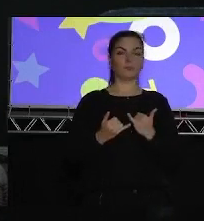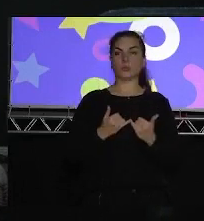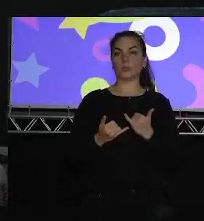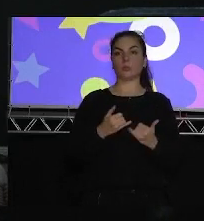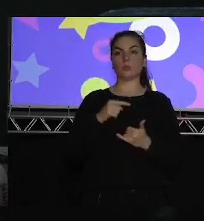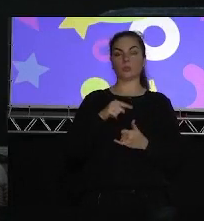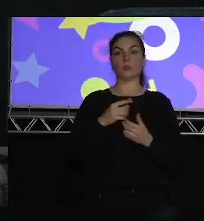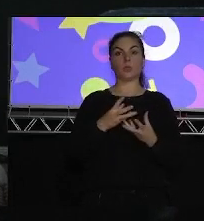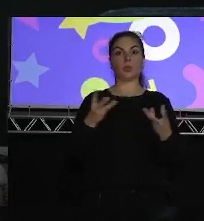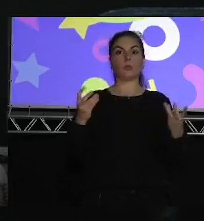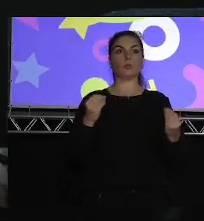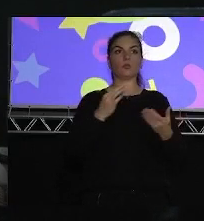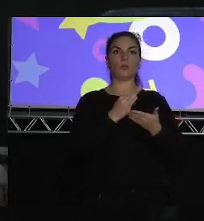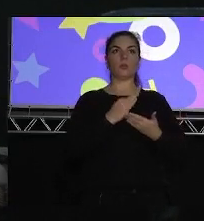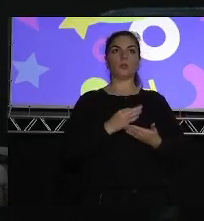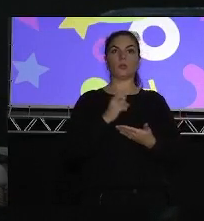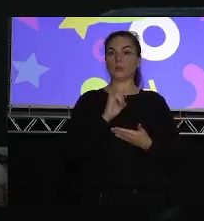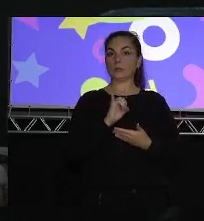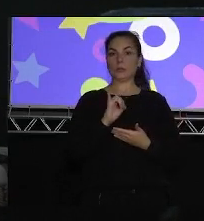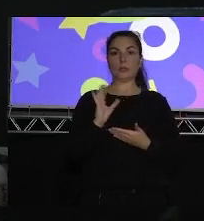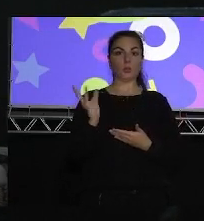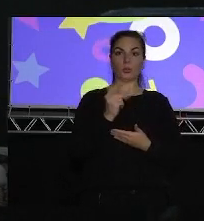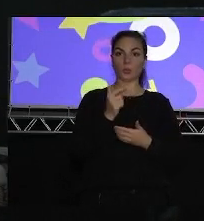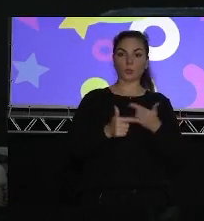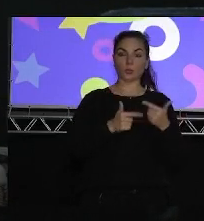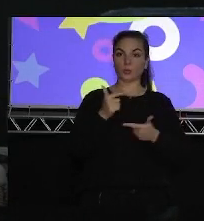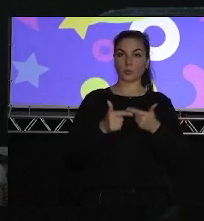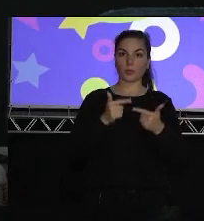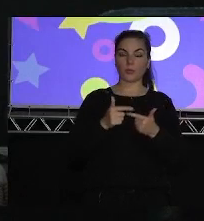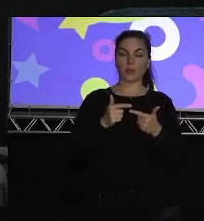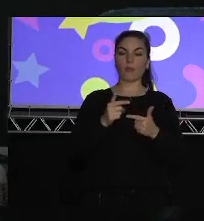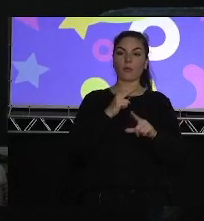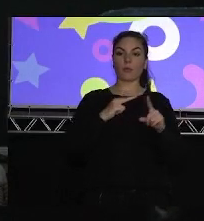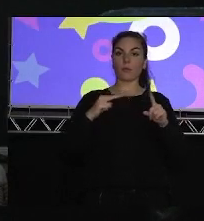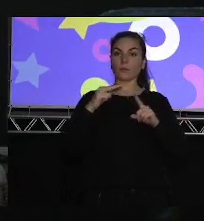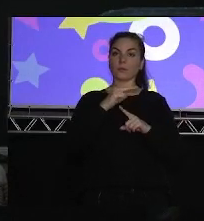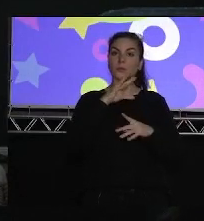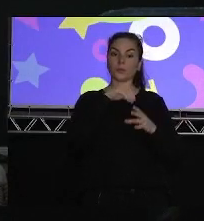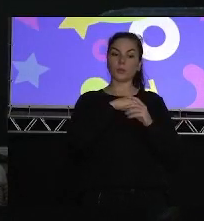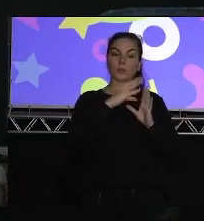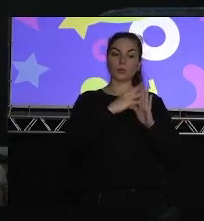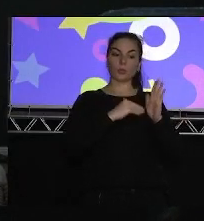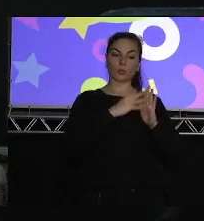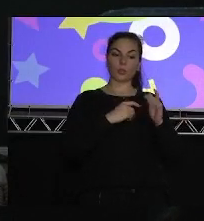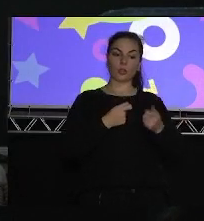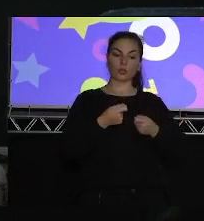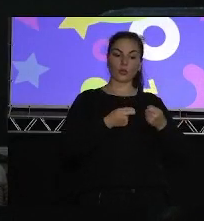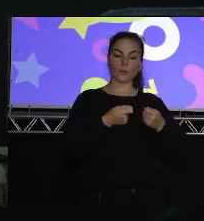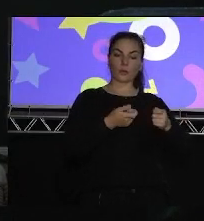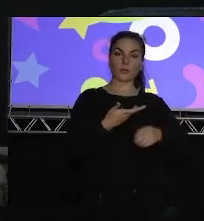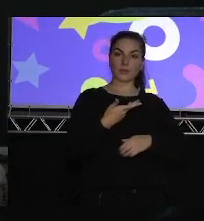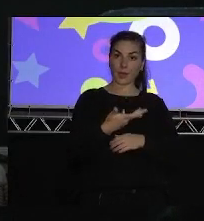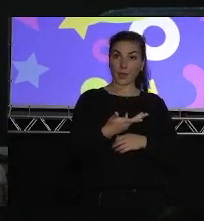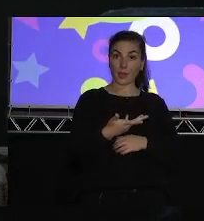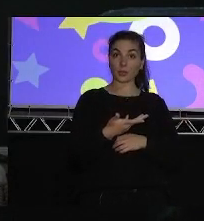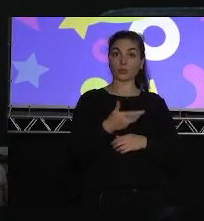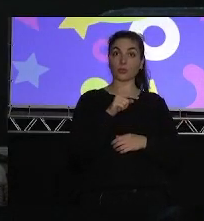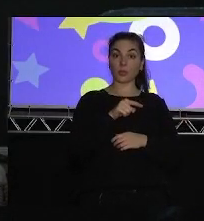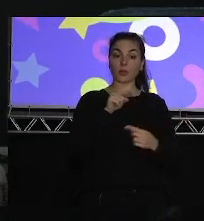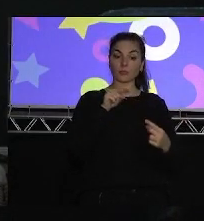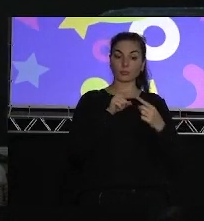muitos fornecedores, se eles não trabalharem com a visão e dentro do modelo de governança ágil que a BMW vai